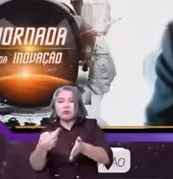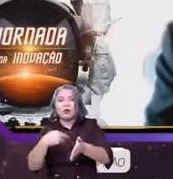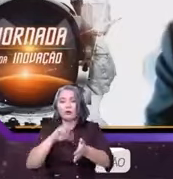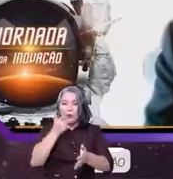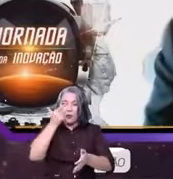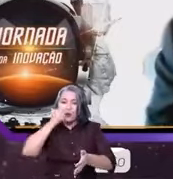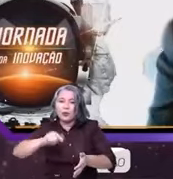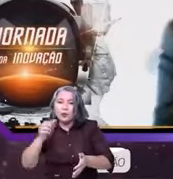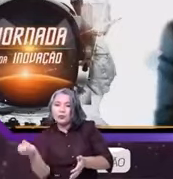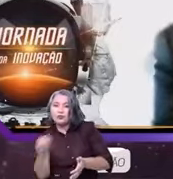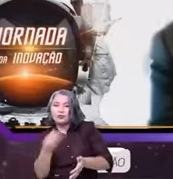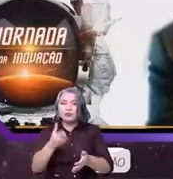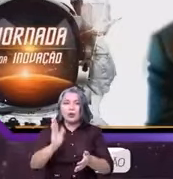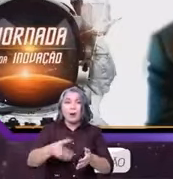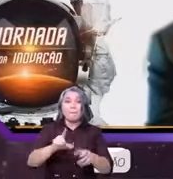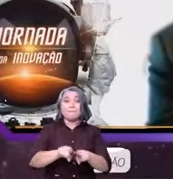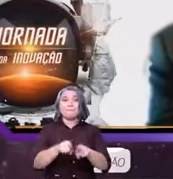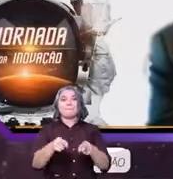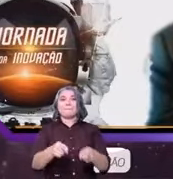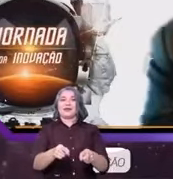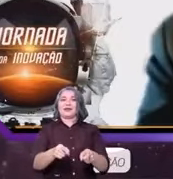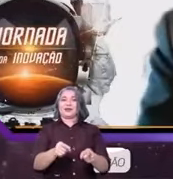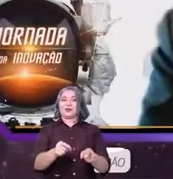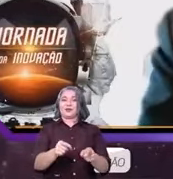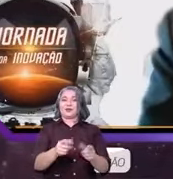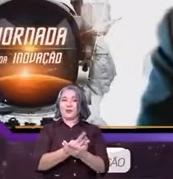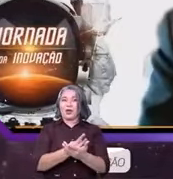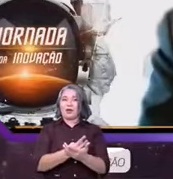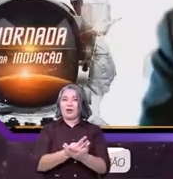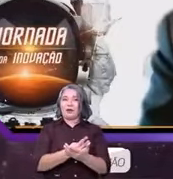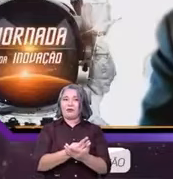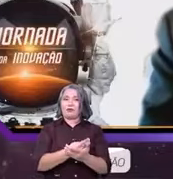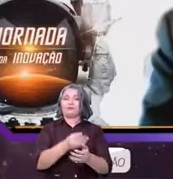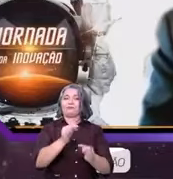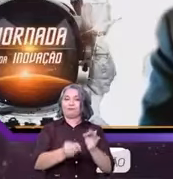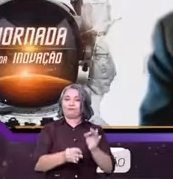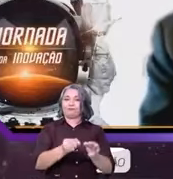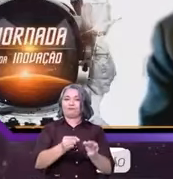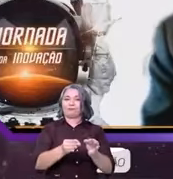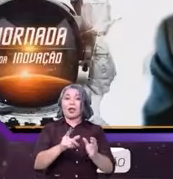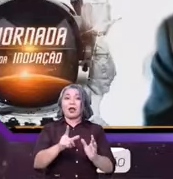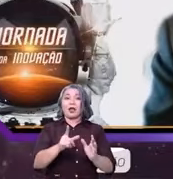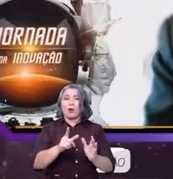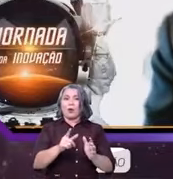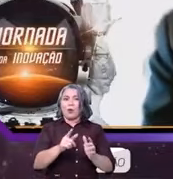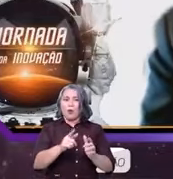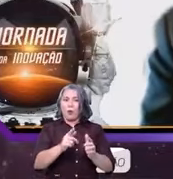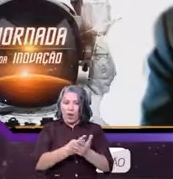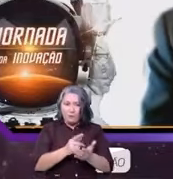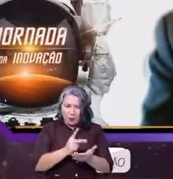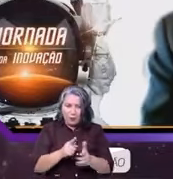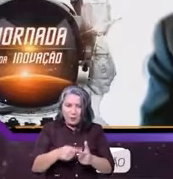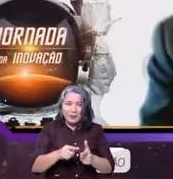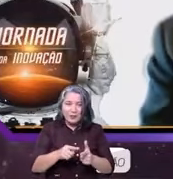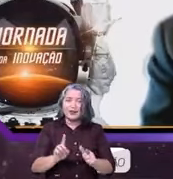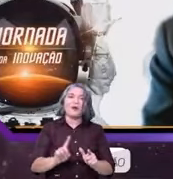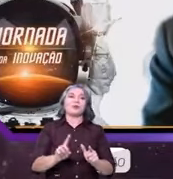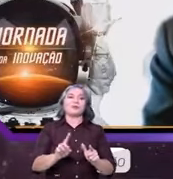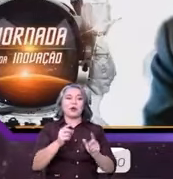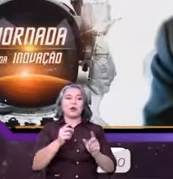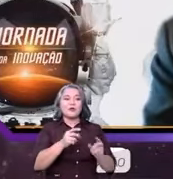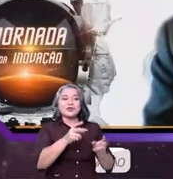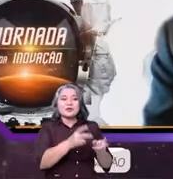de novo. Mas o erro, Excelência, o erro, ele não é um problema. Ele não pode ser visto